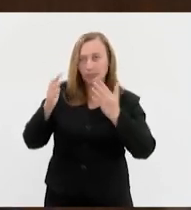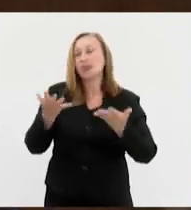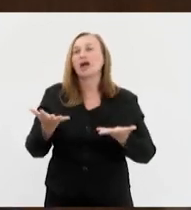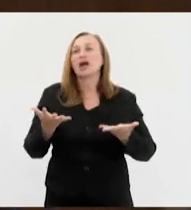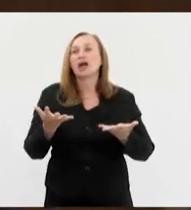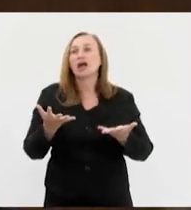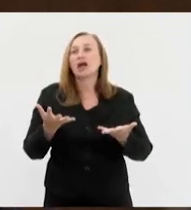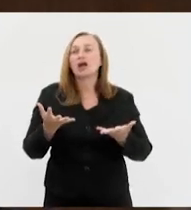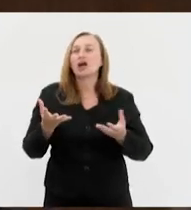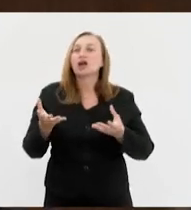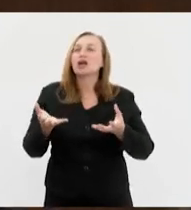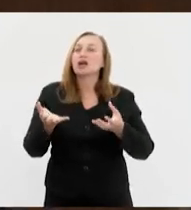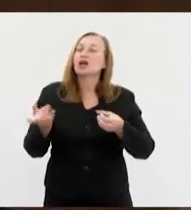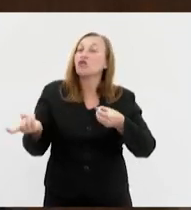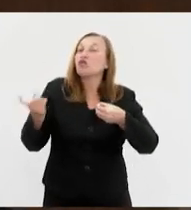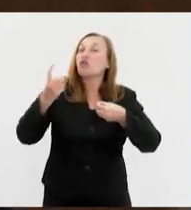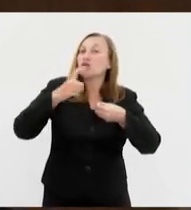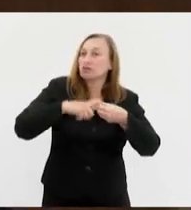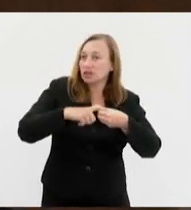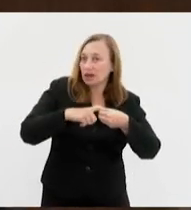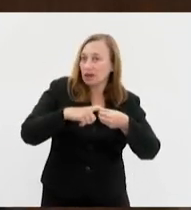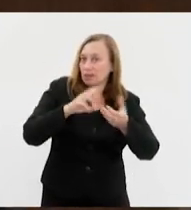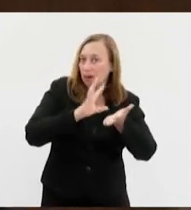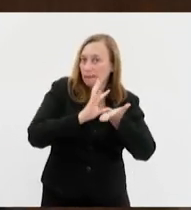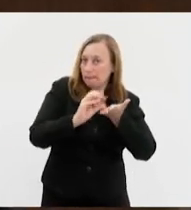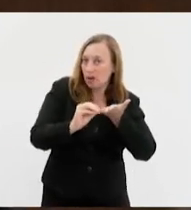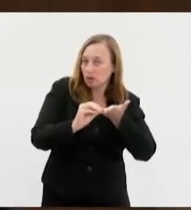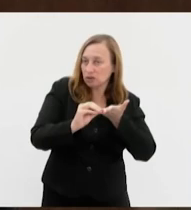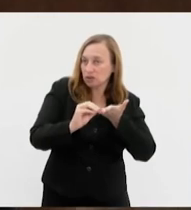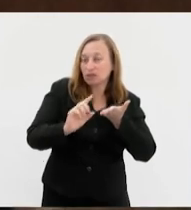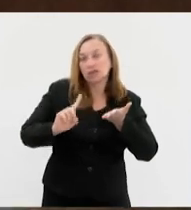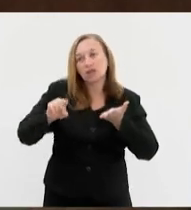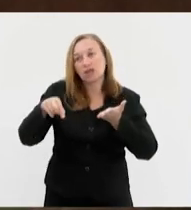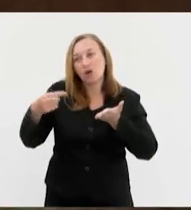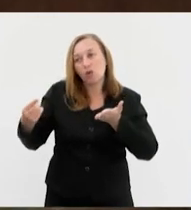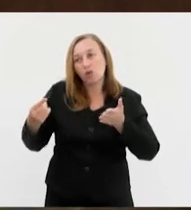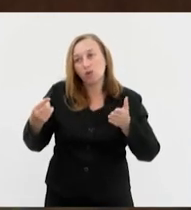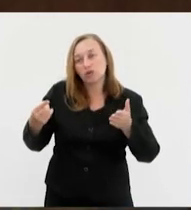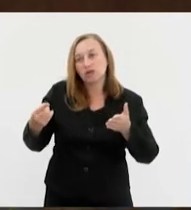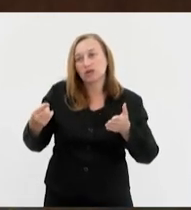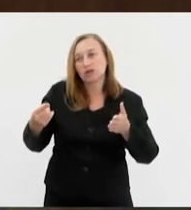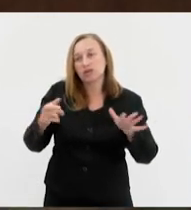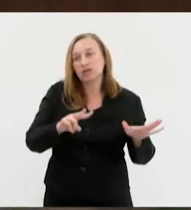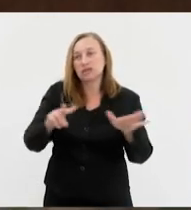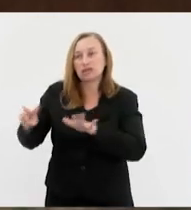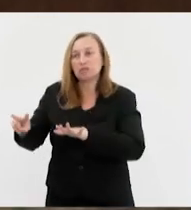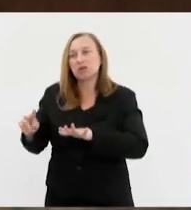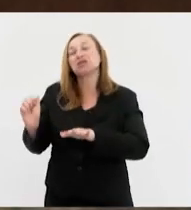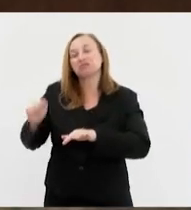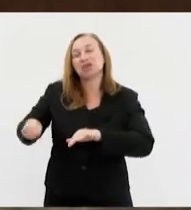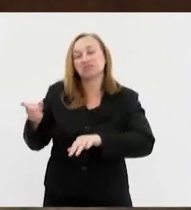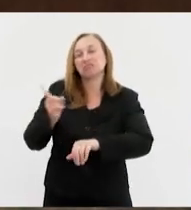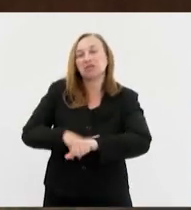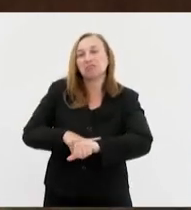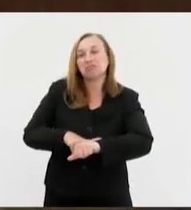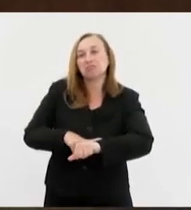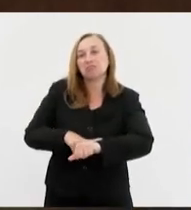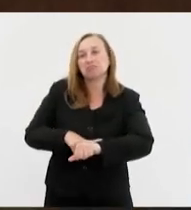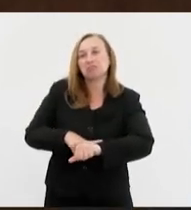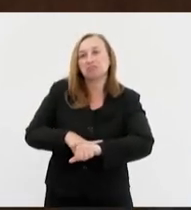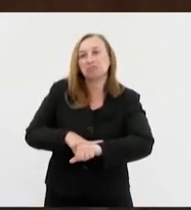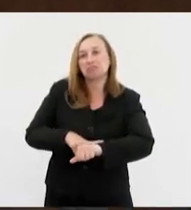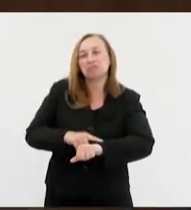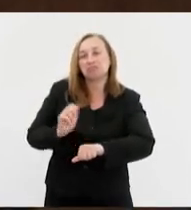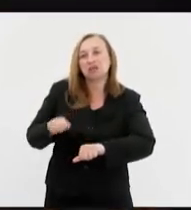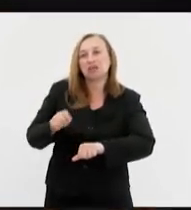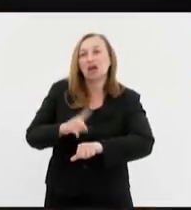determinar o retorno à pauta na próxima pauta imediatamente, eu acho que dá tempo hábil de fazer, inclusive,